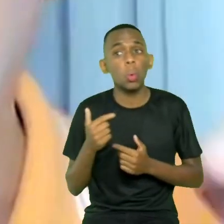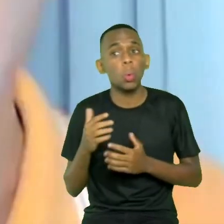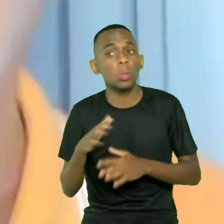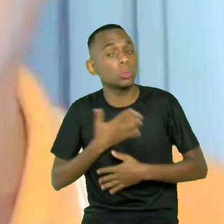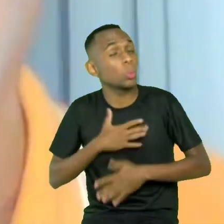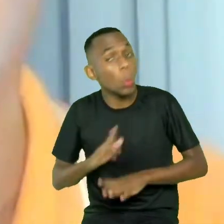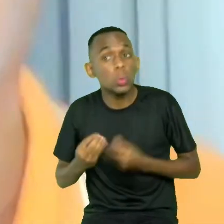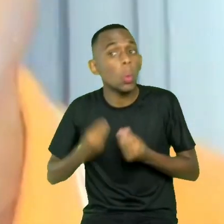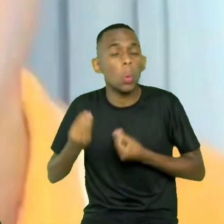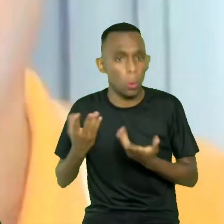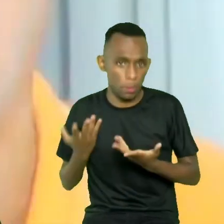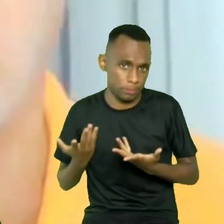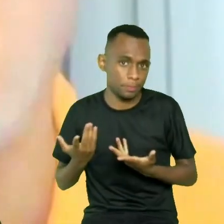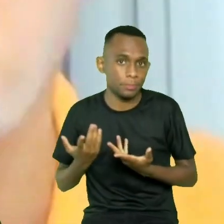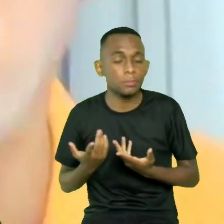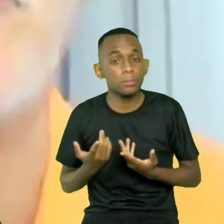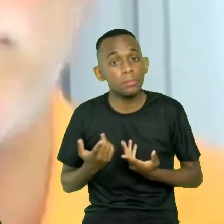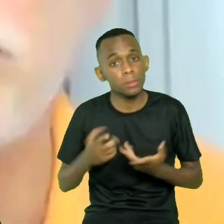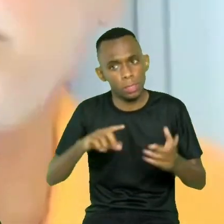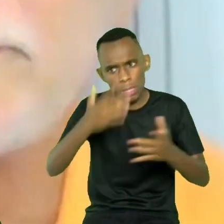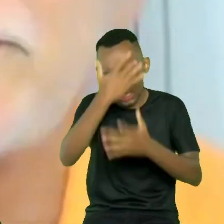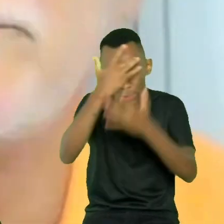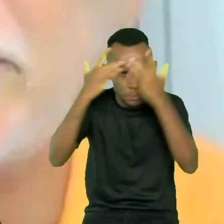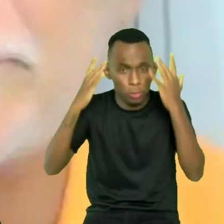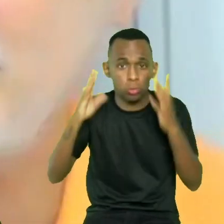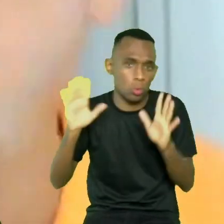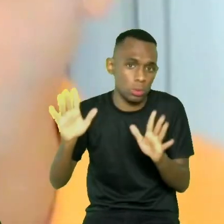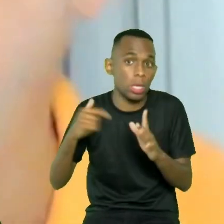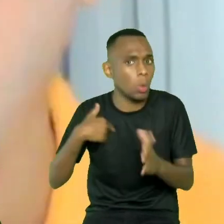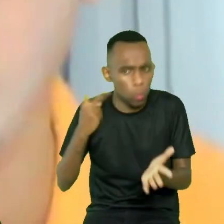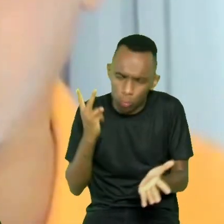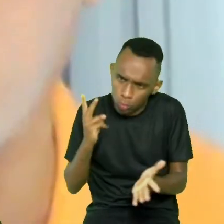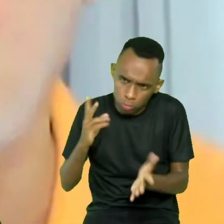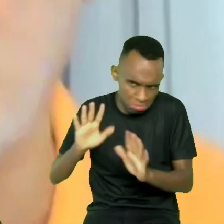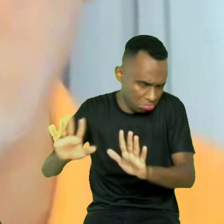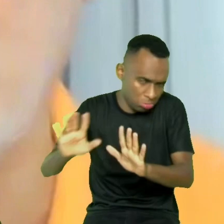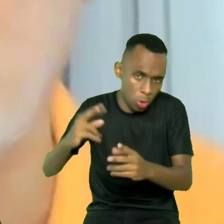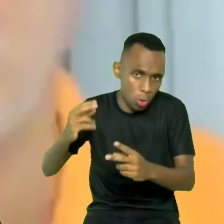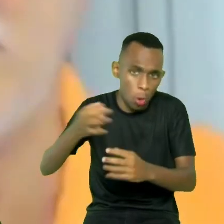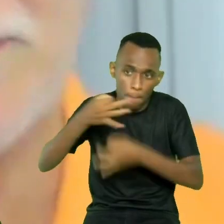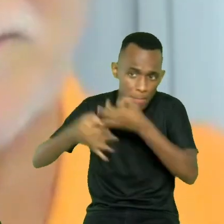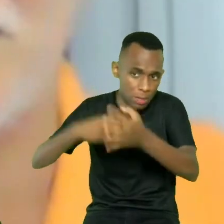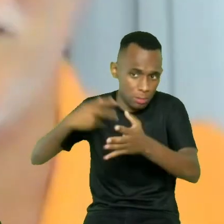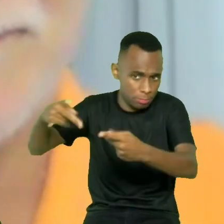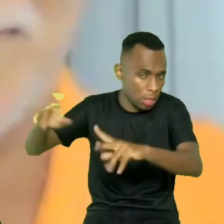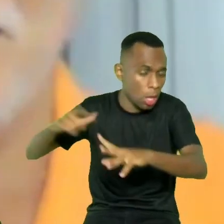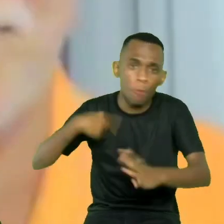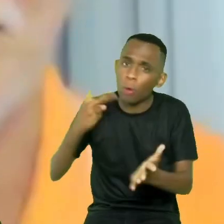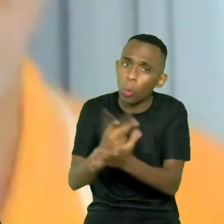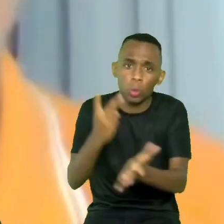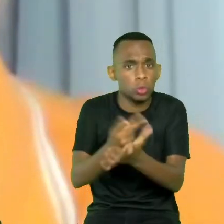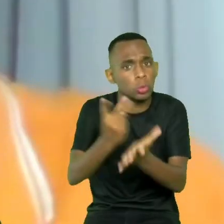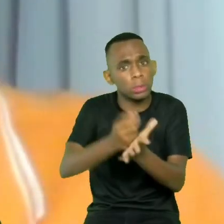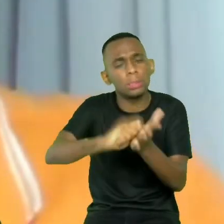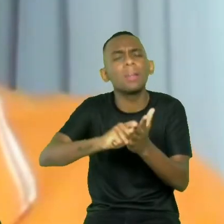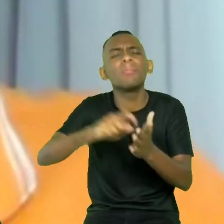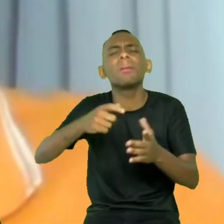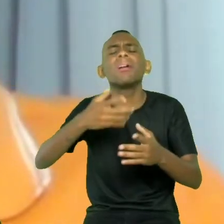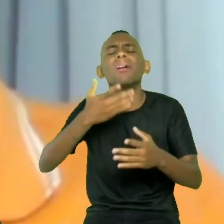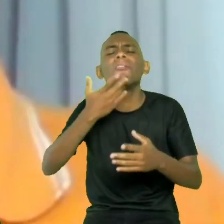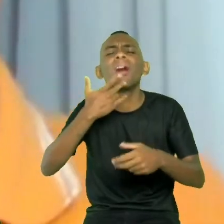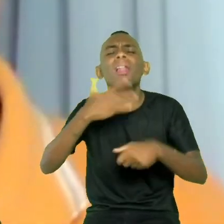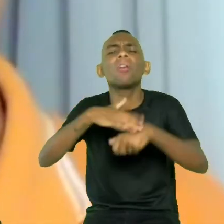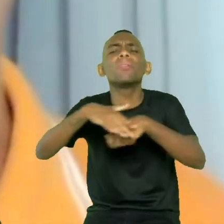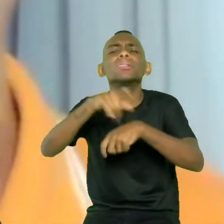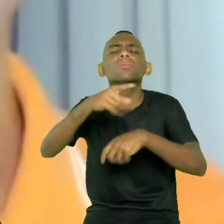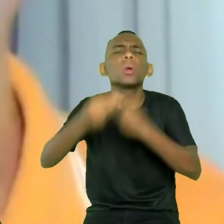Embora, independentemente do que as pessoas achem, eu vou continuar escrevendo, porque a minha E para cachaça é. falar com você é pelo Instagram? Você tem